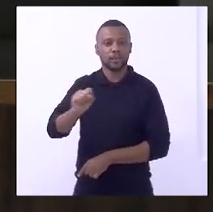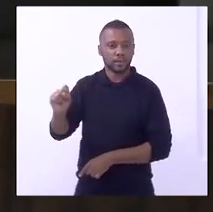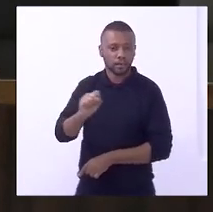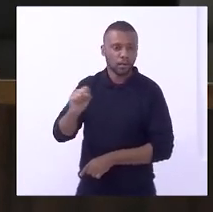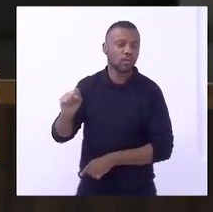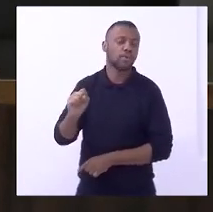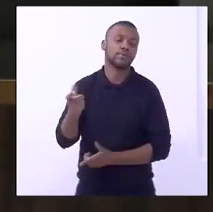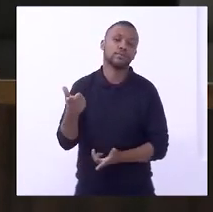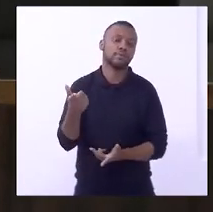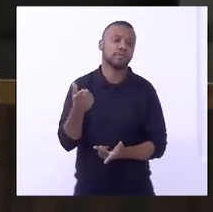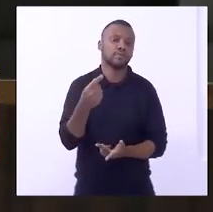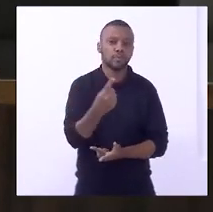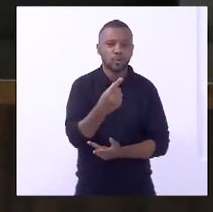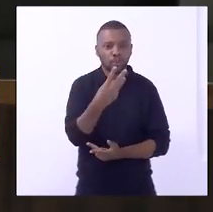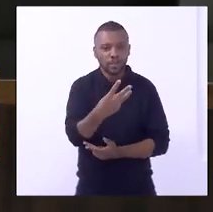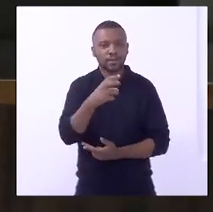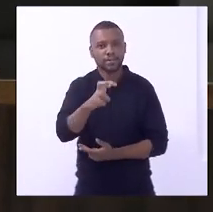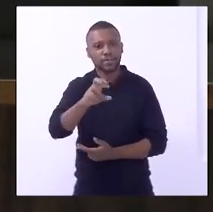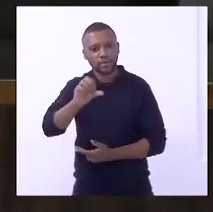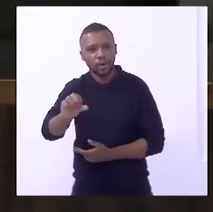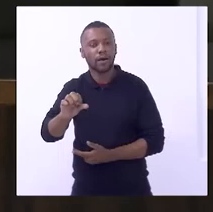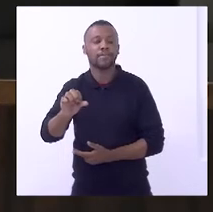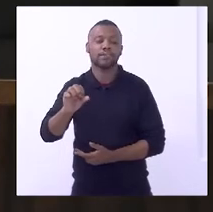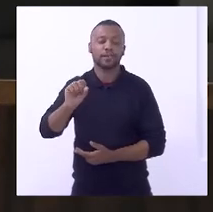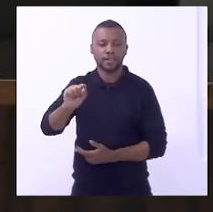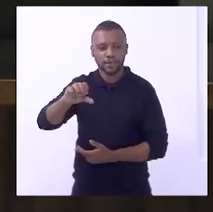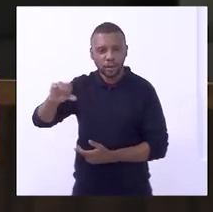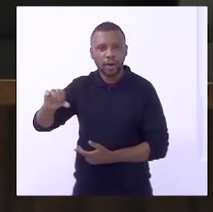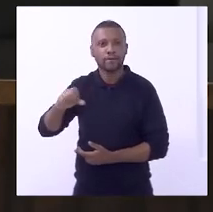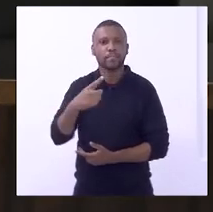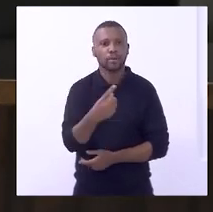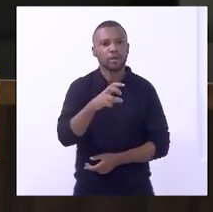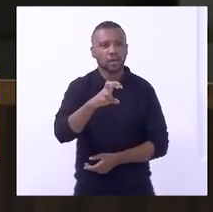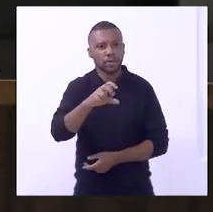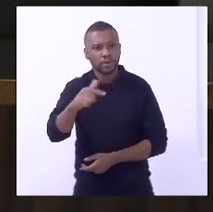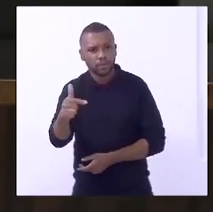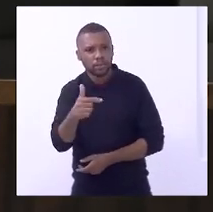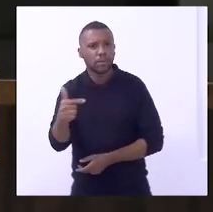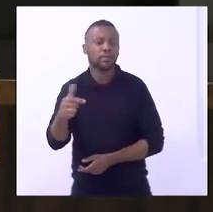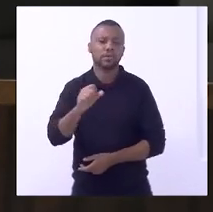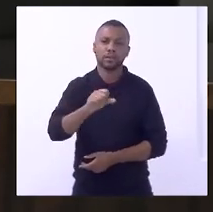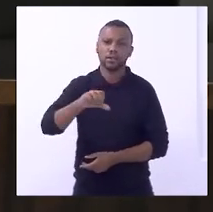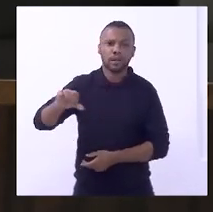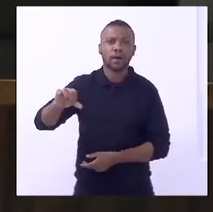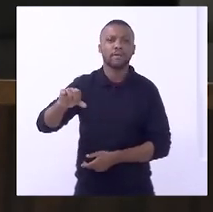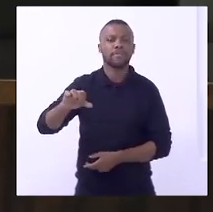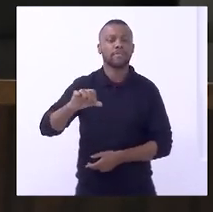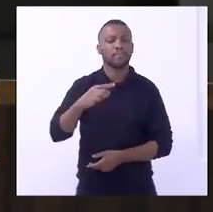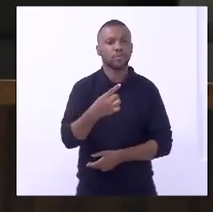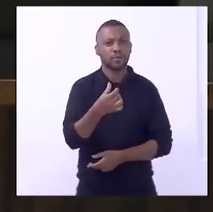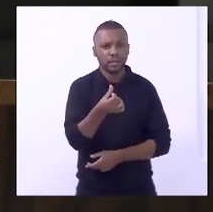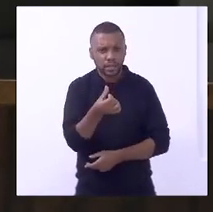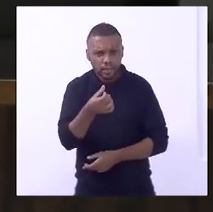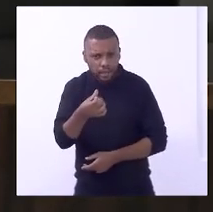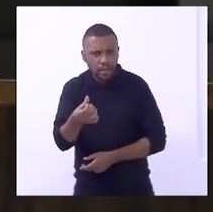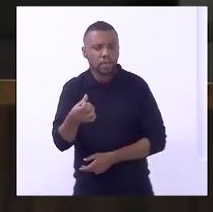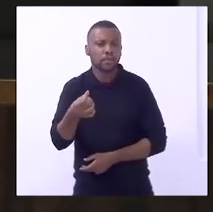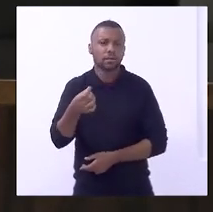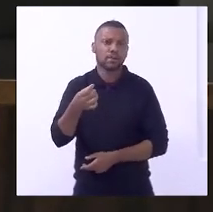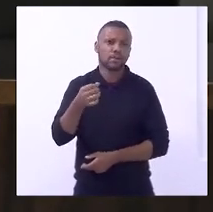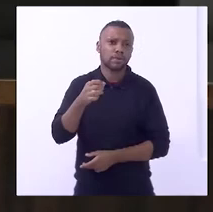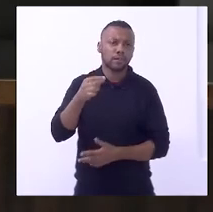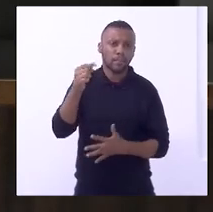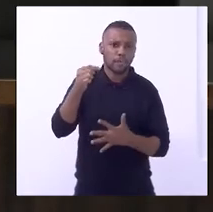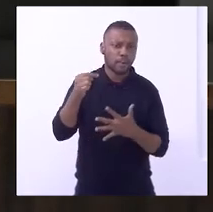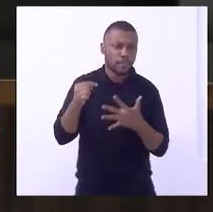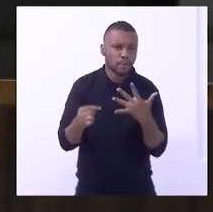de 89, 1459 de 89, 1480 de 89, 1522 de 89, 1638 de 90 e da outras